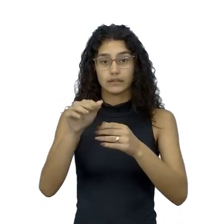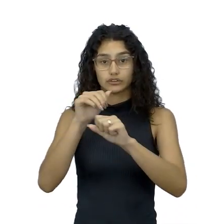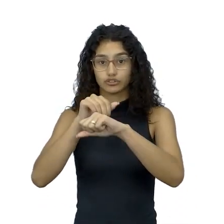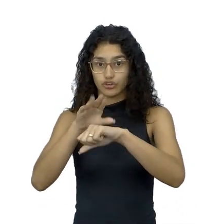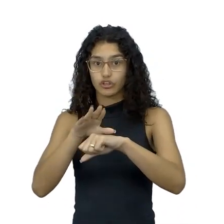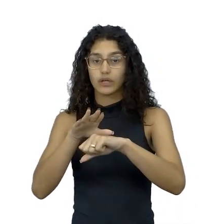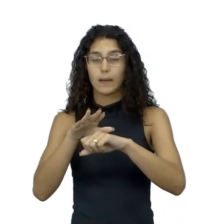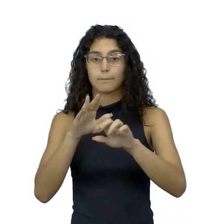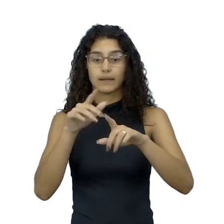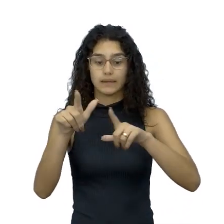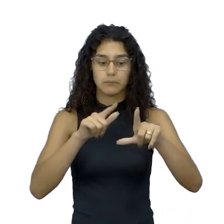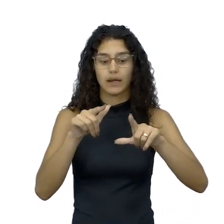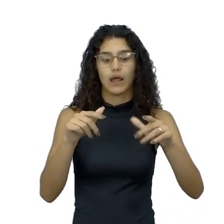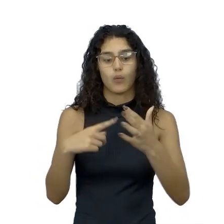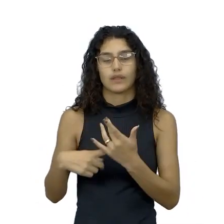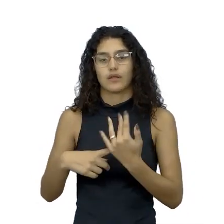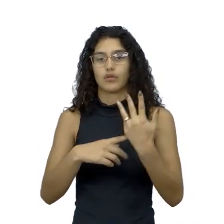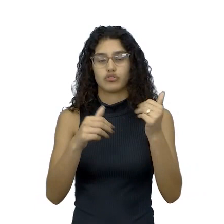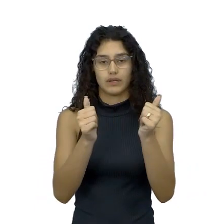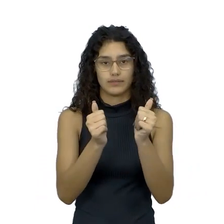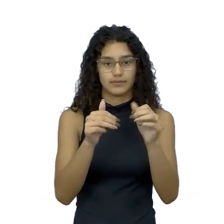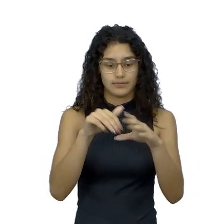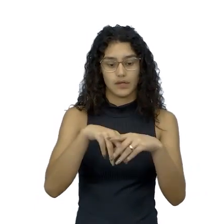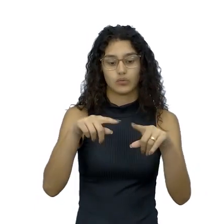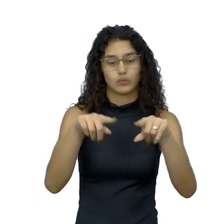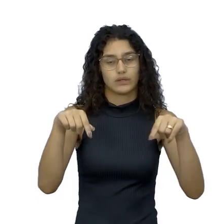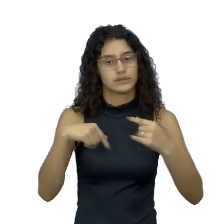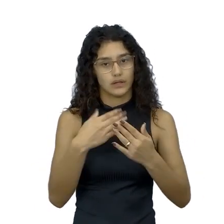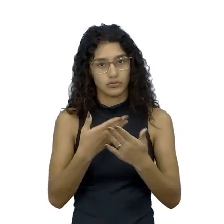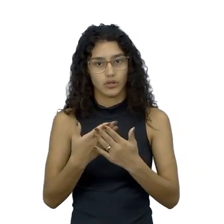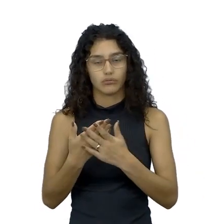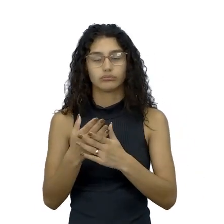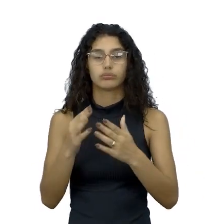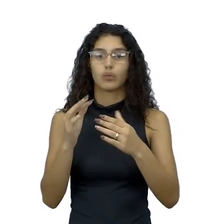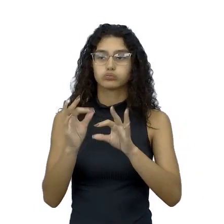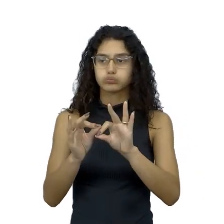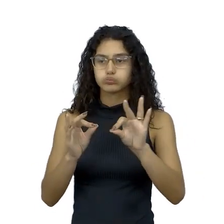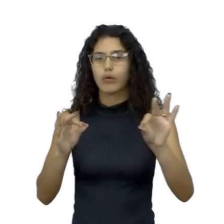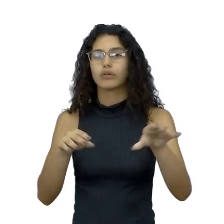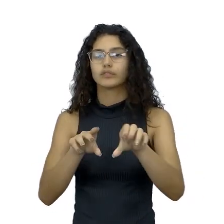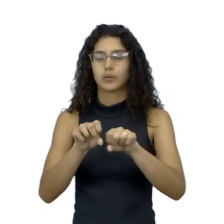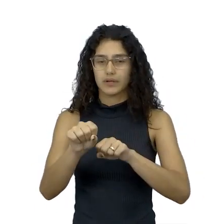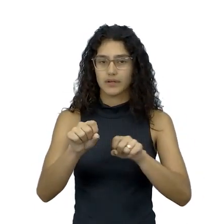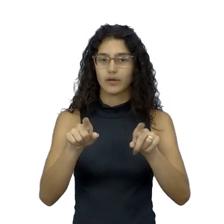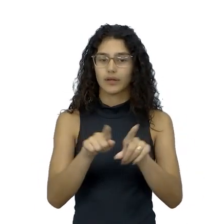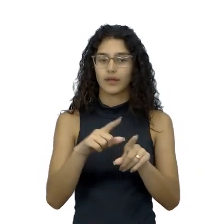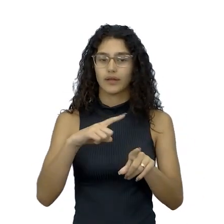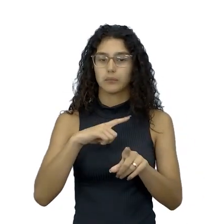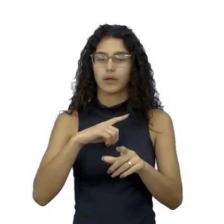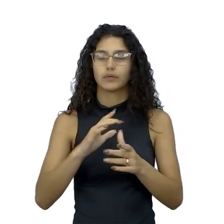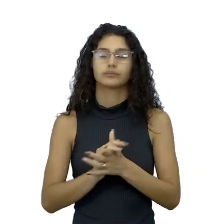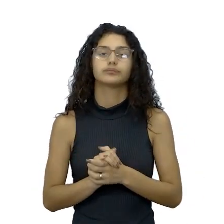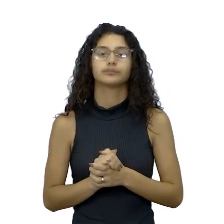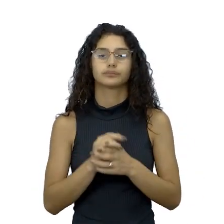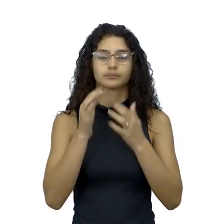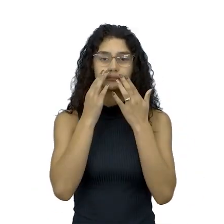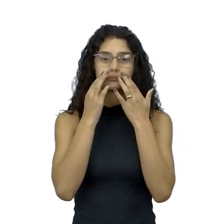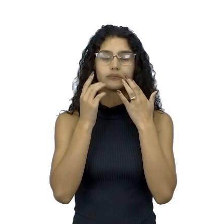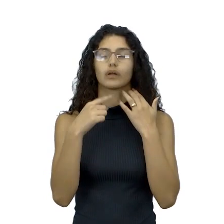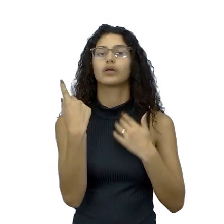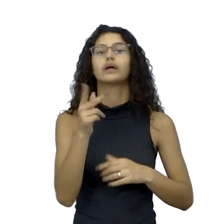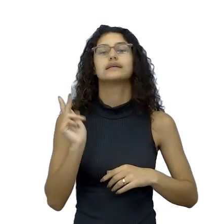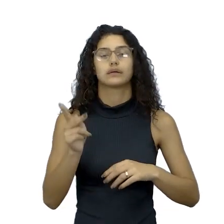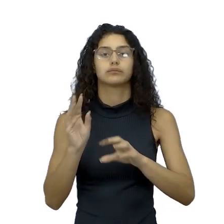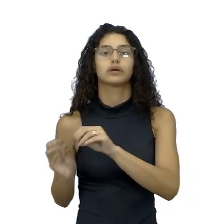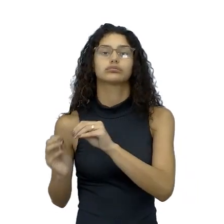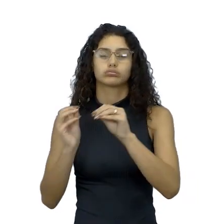as tecnologias em sala de aula. Então, ao longo das nossas formações, principalmente nas formações de ano e série, a gente sempre vai